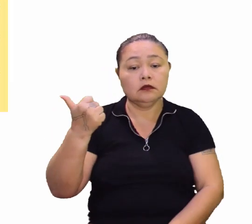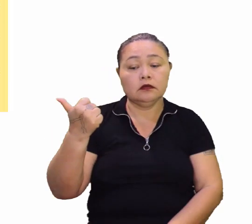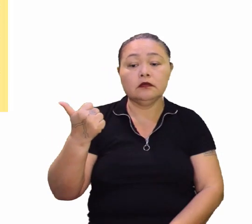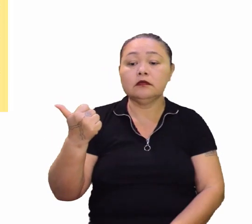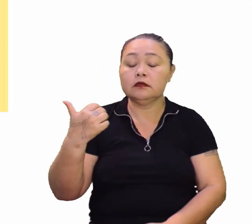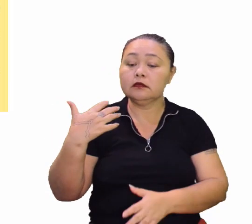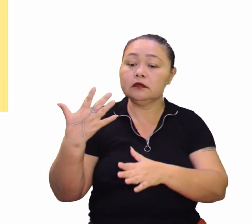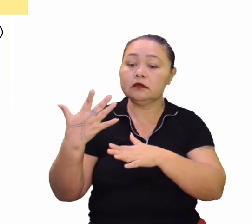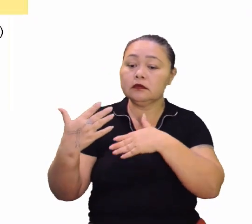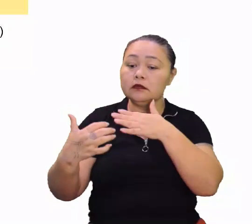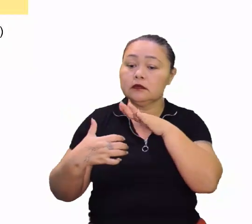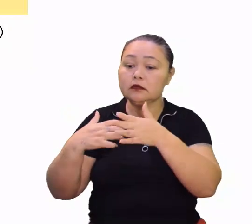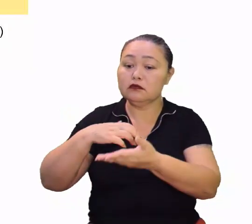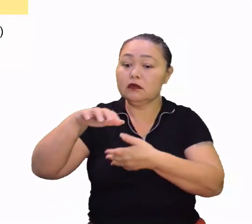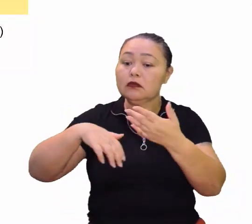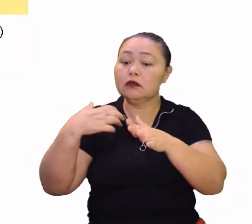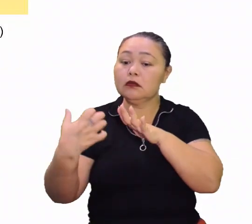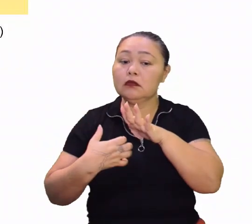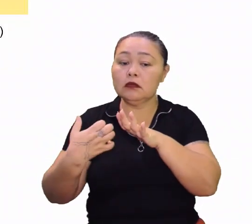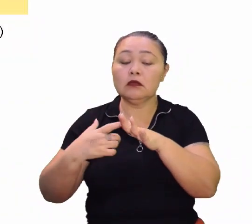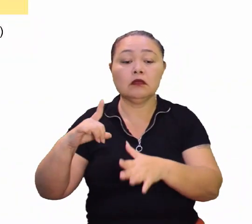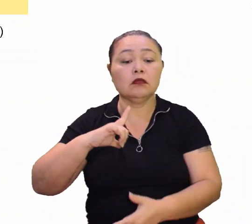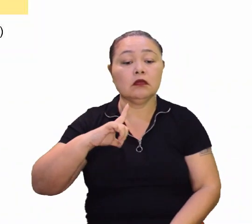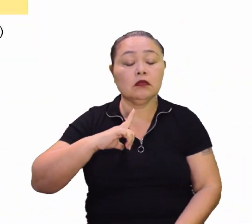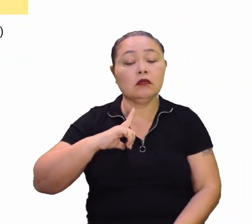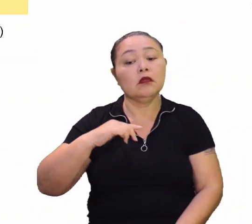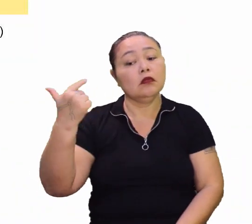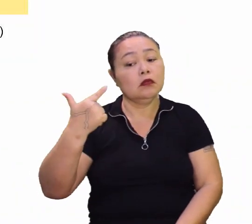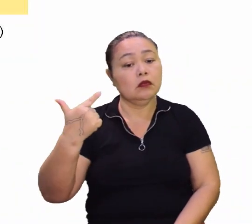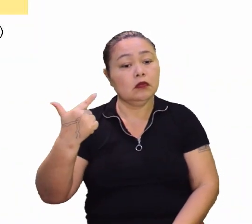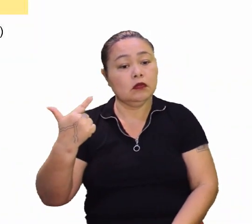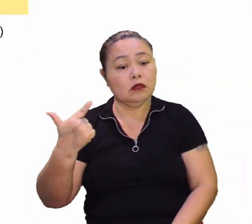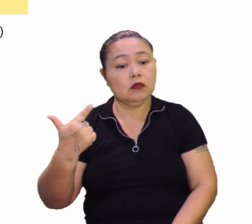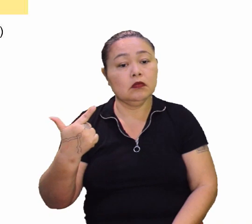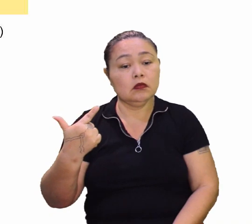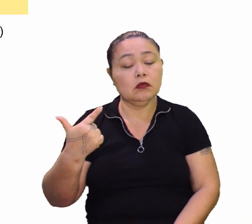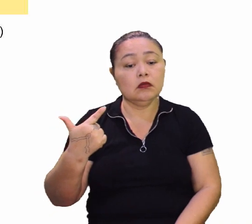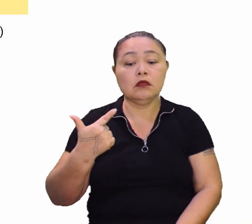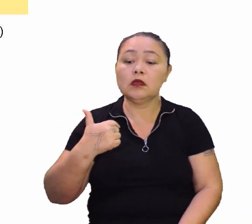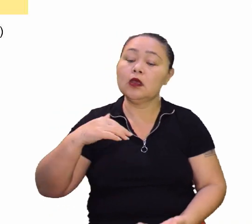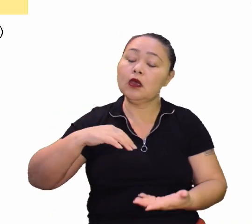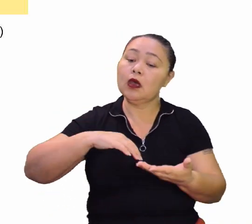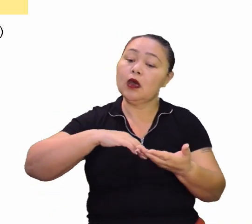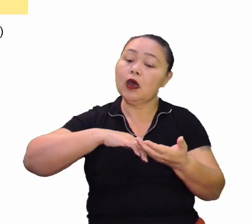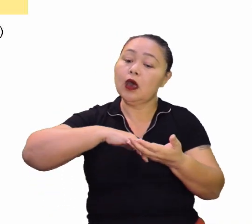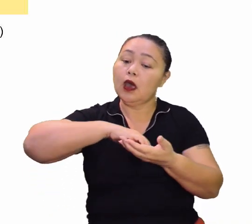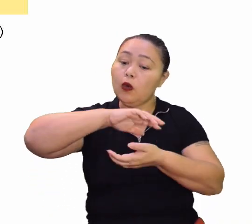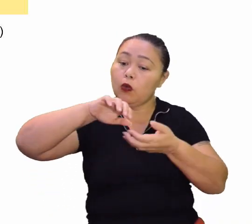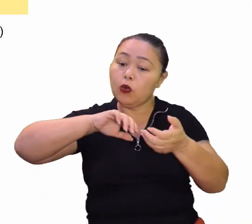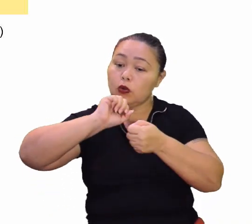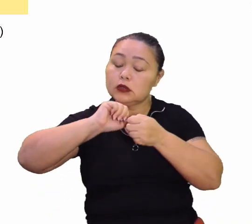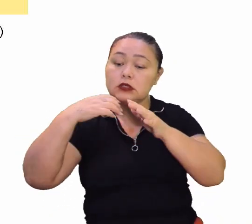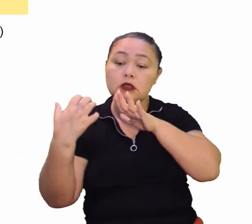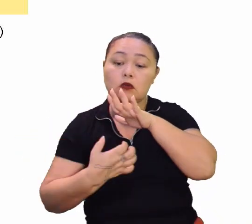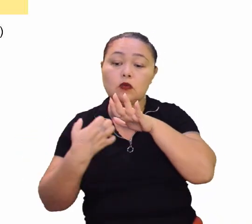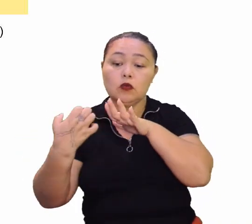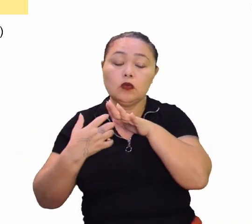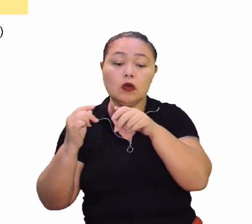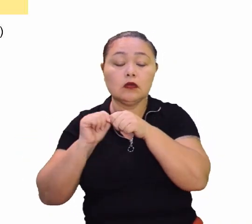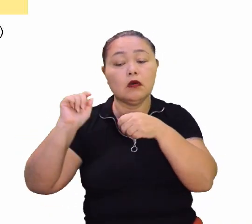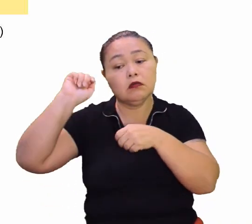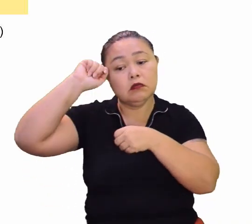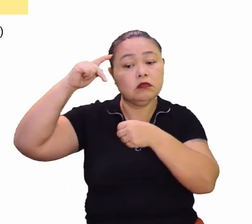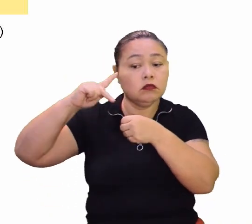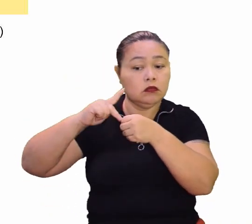fase da Revolução Industrial do carvão, nós temos aqui a segunda revolução também, que é o petróleo, que durante a queima